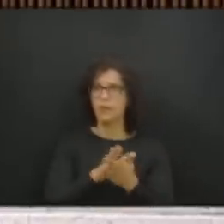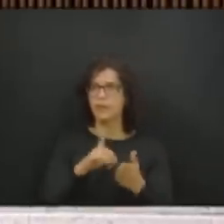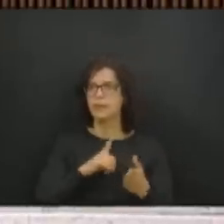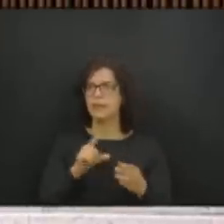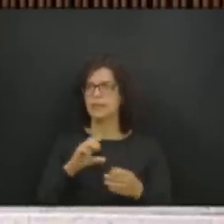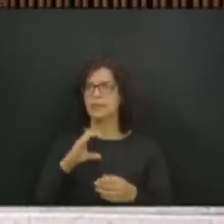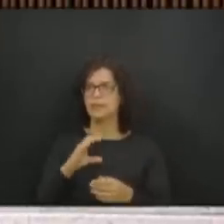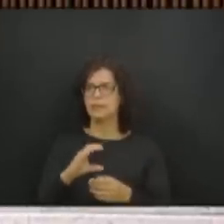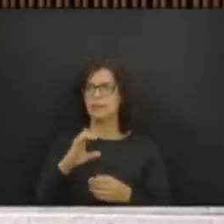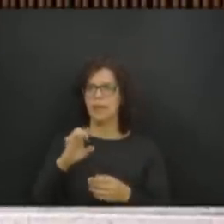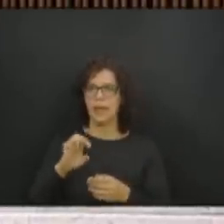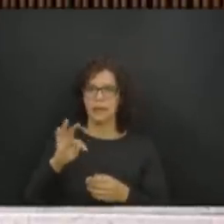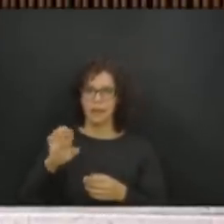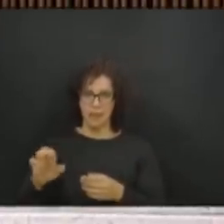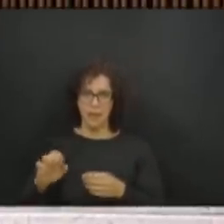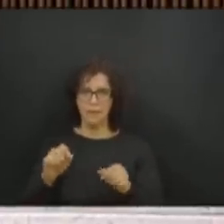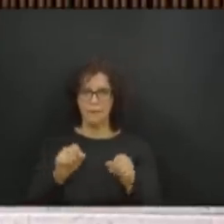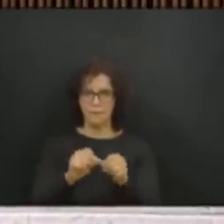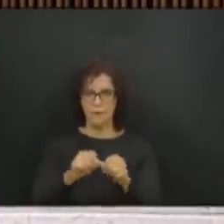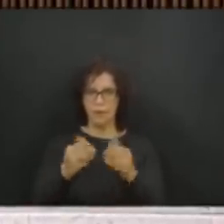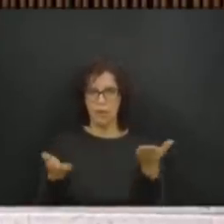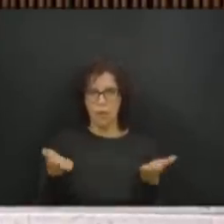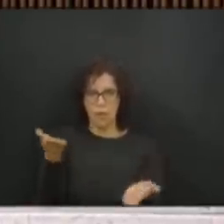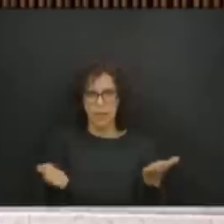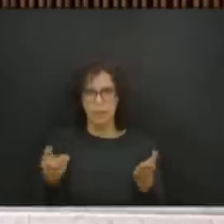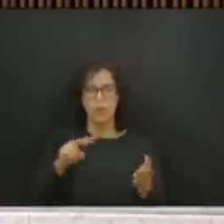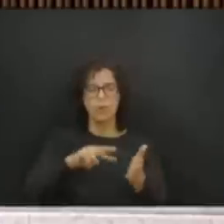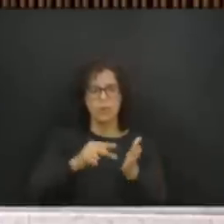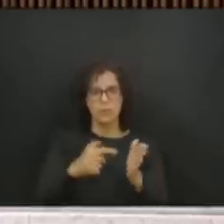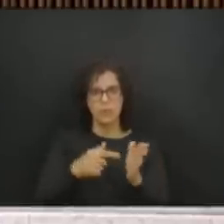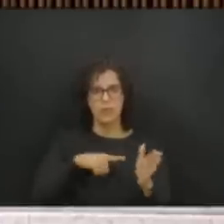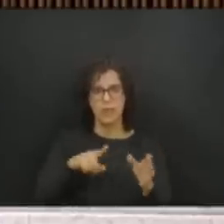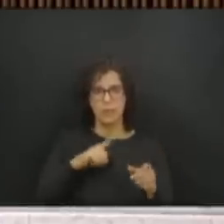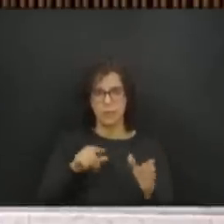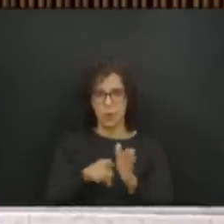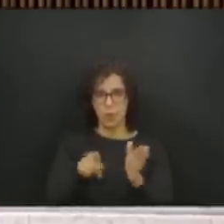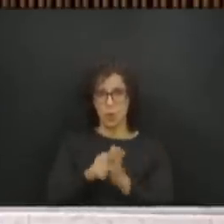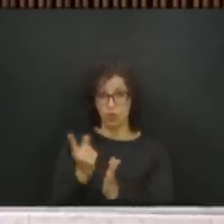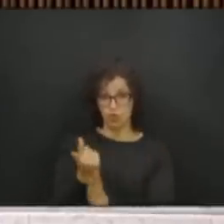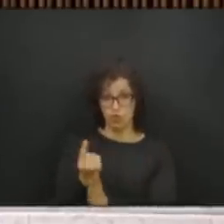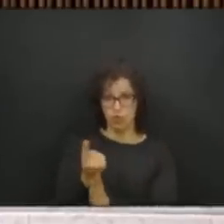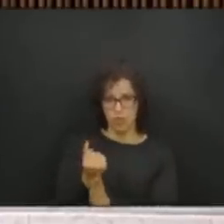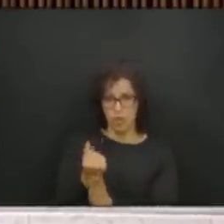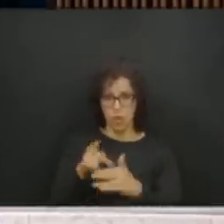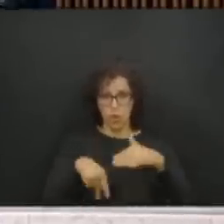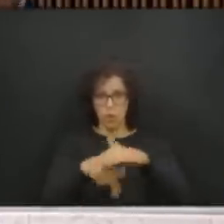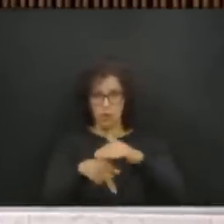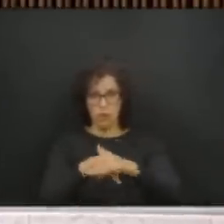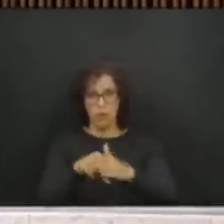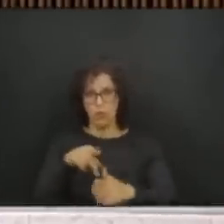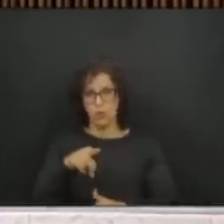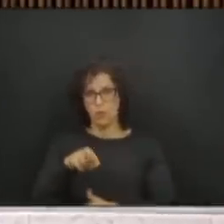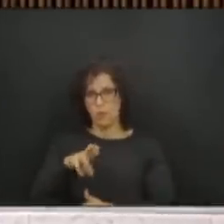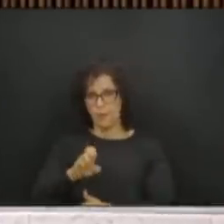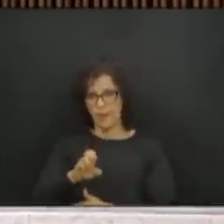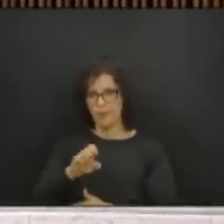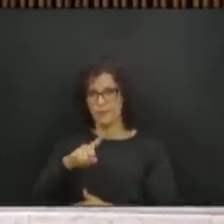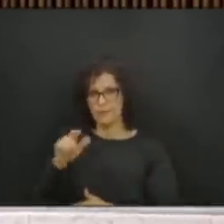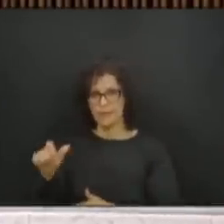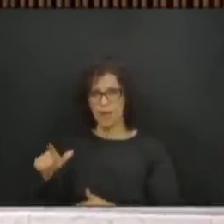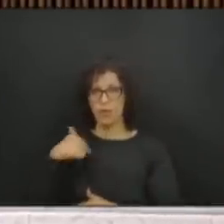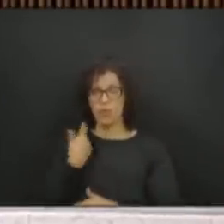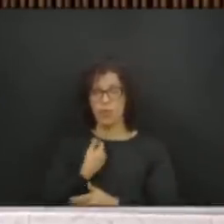acidente é fez um balanço do que significa retirar esse valor e vender toda a produção